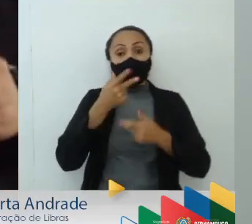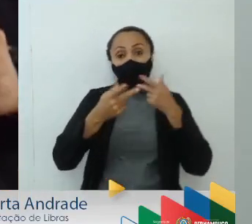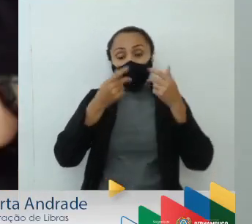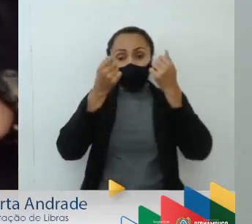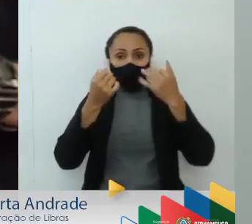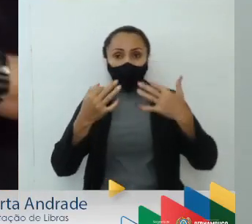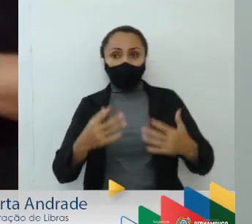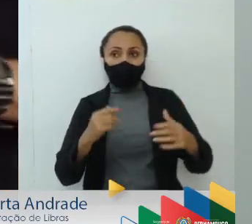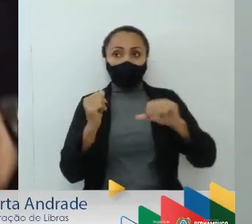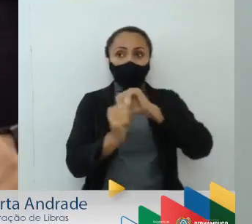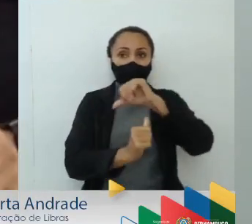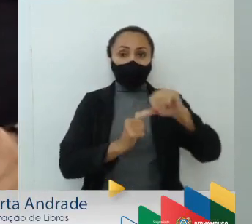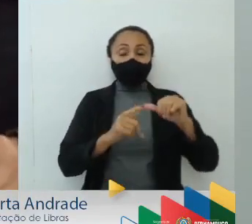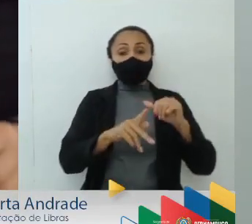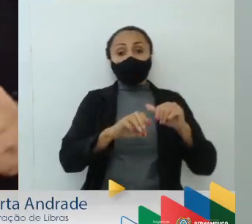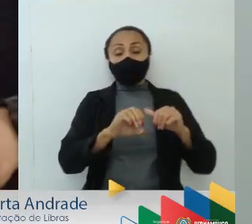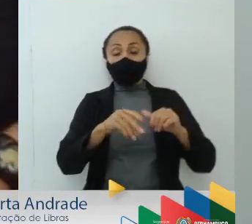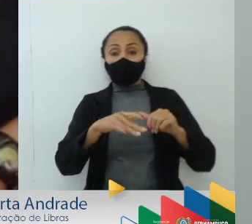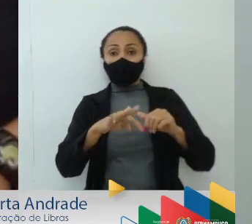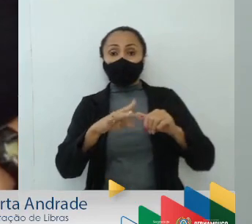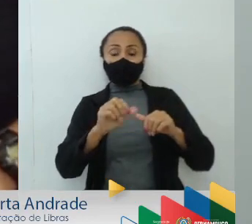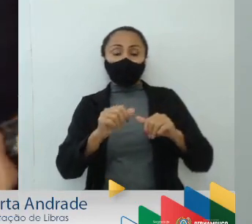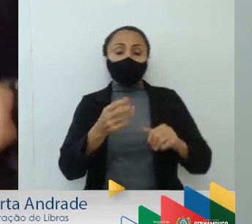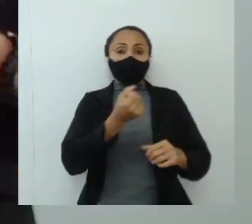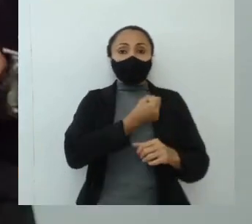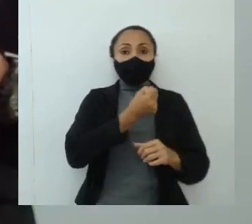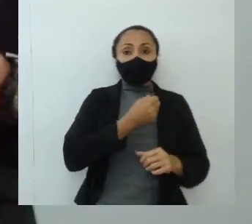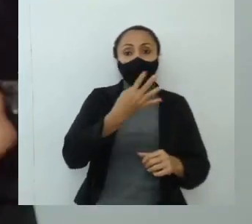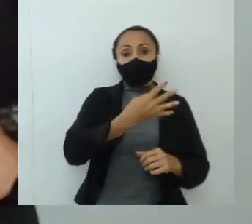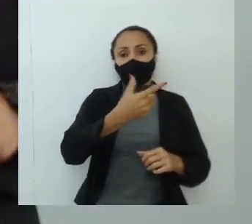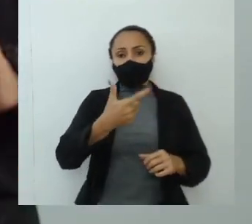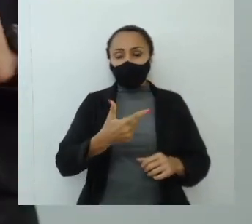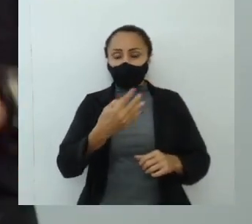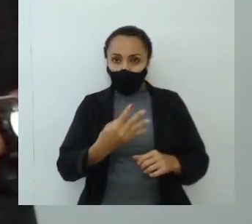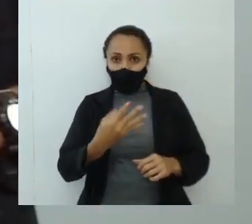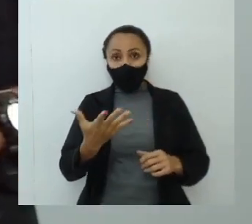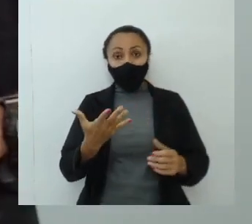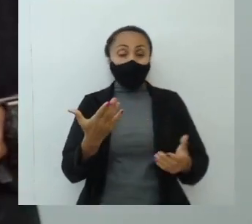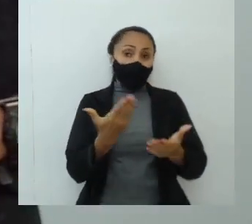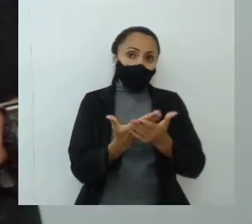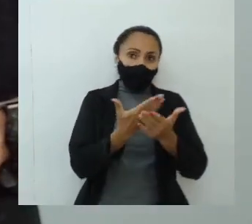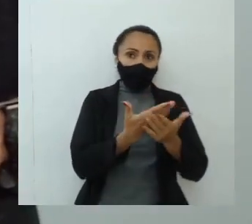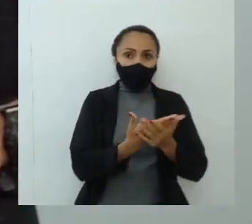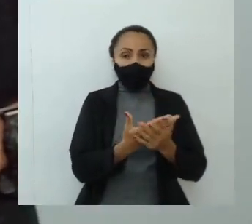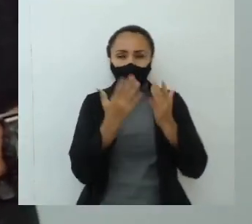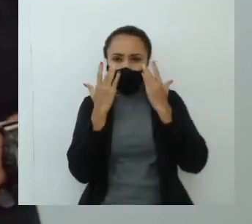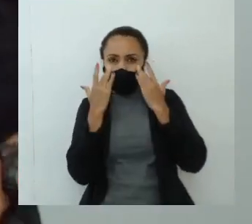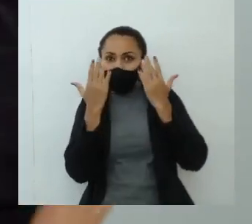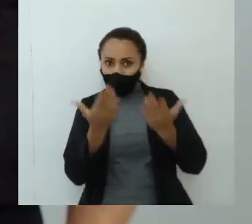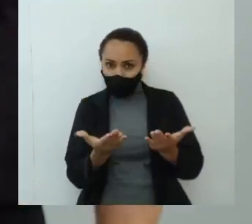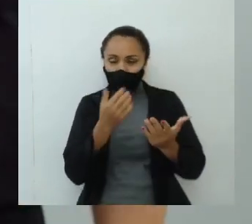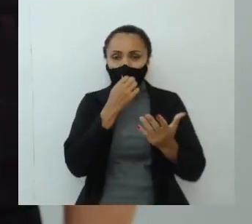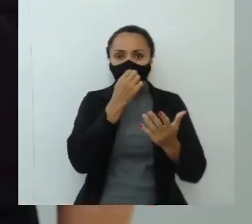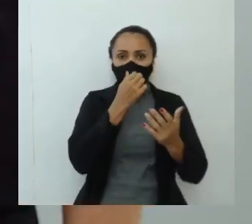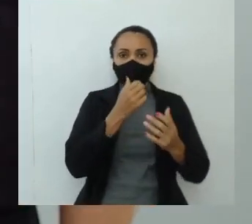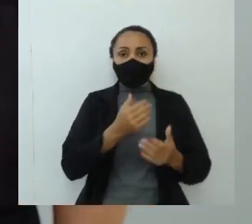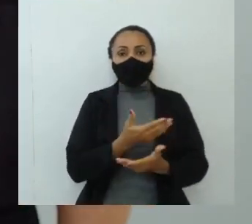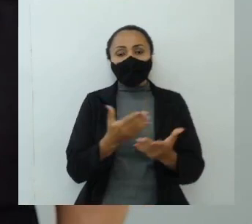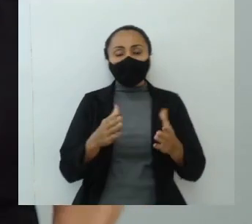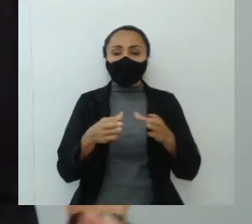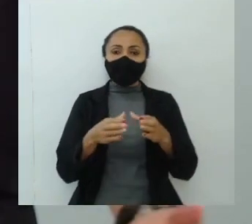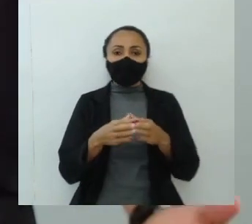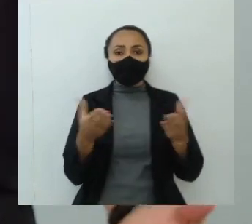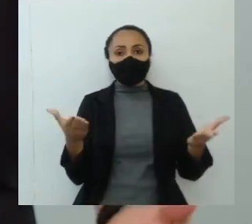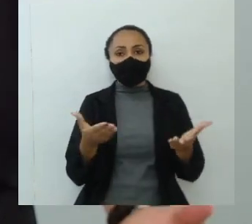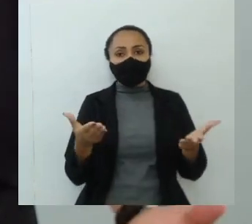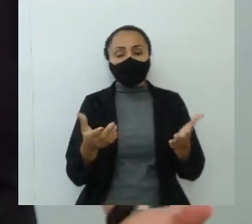de transformações geométricas, aula de número 34, tá ligado? Se não tá ligado, fique ligado agora, tá? Nossa equipe de